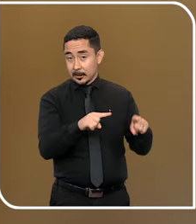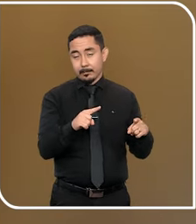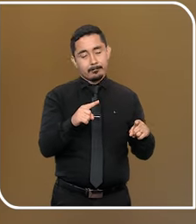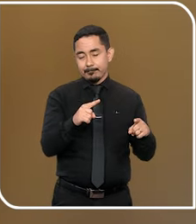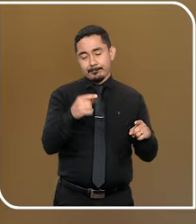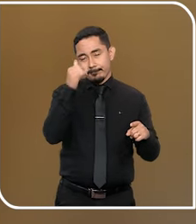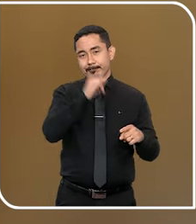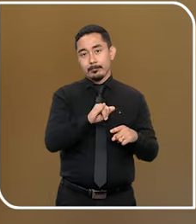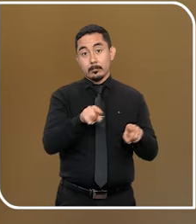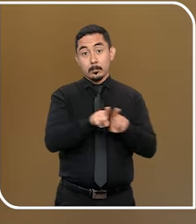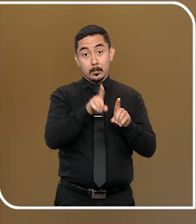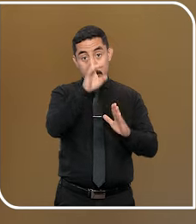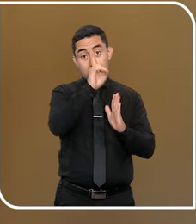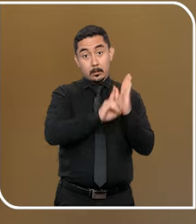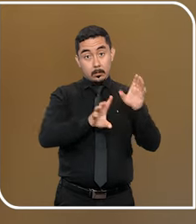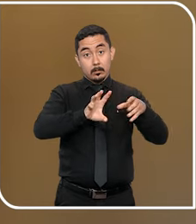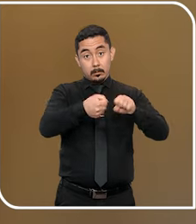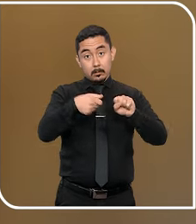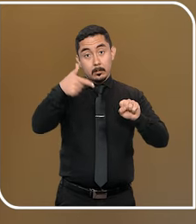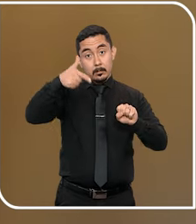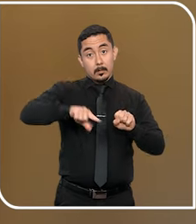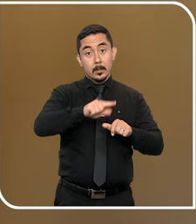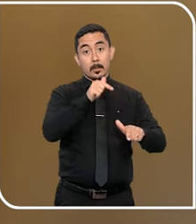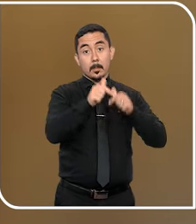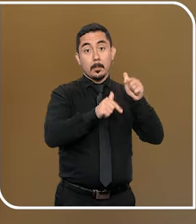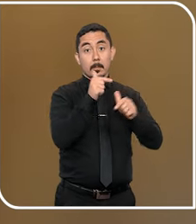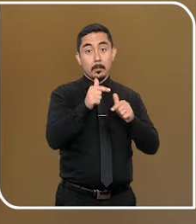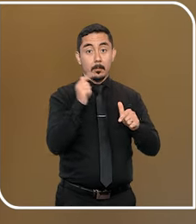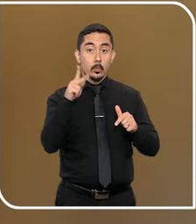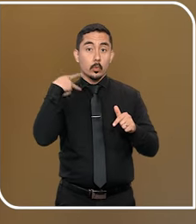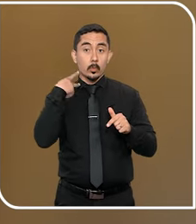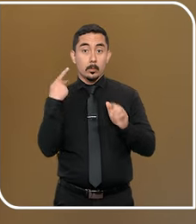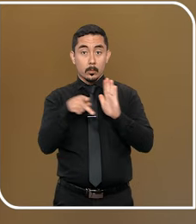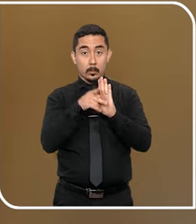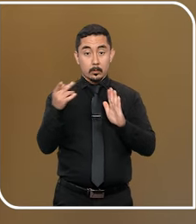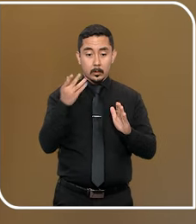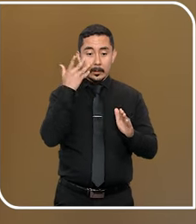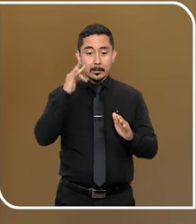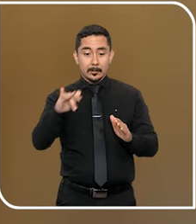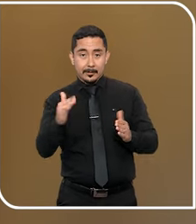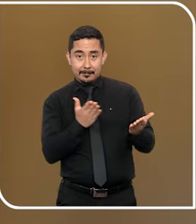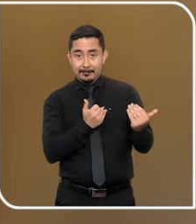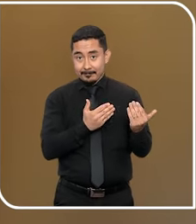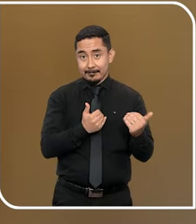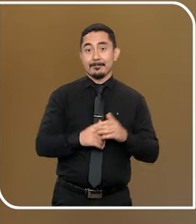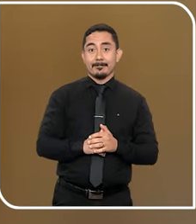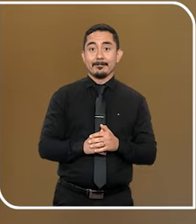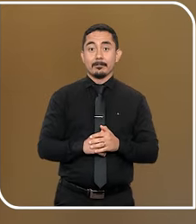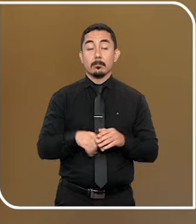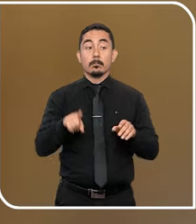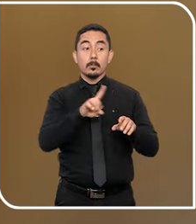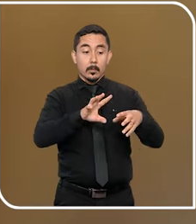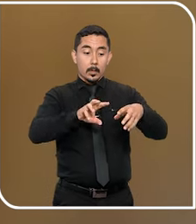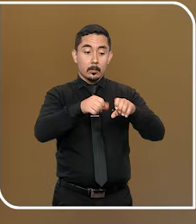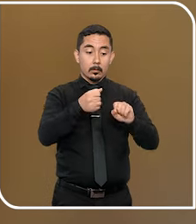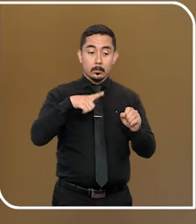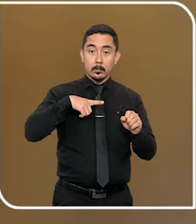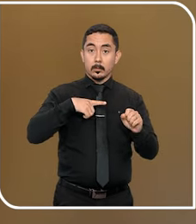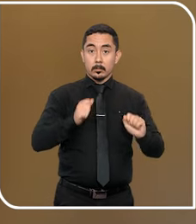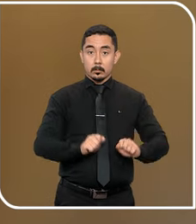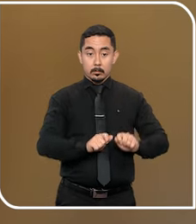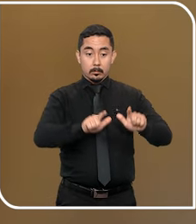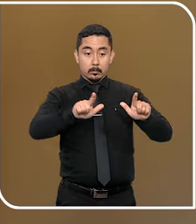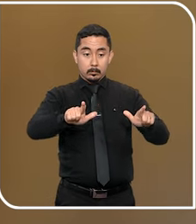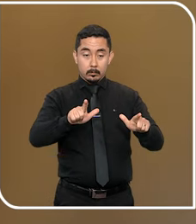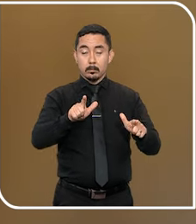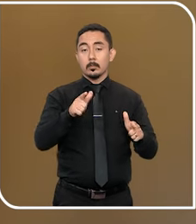direito e trabalhou por oito anos na promotoria da infância e juventude é profissional trauma informed e possui certificação em andamento